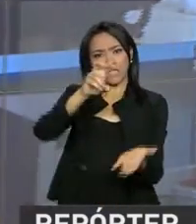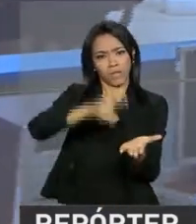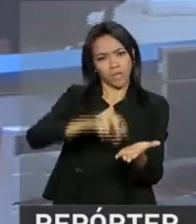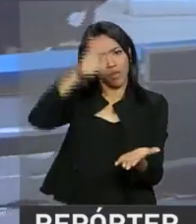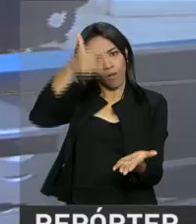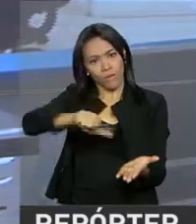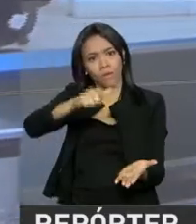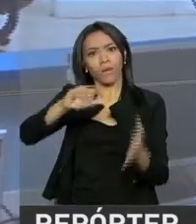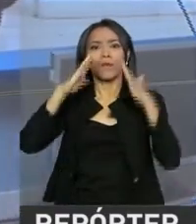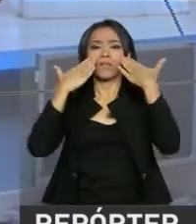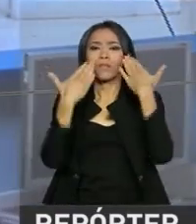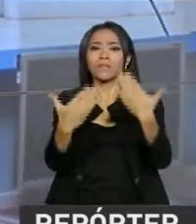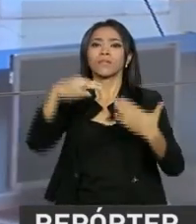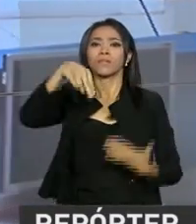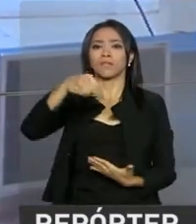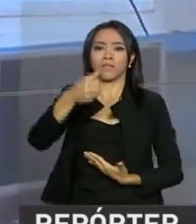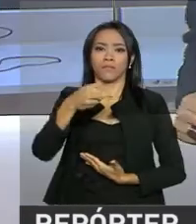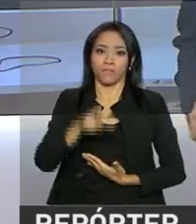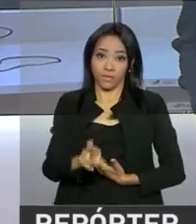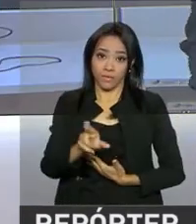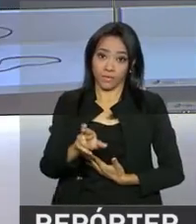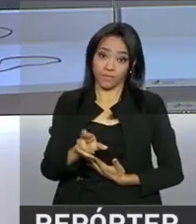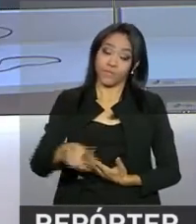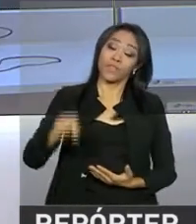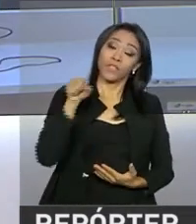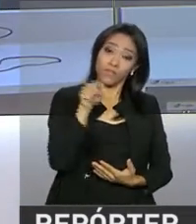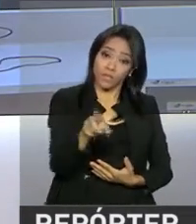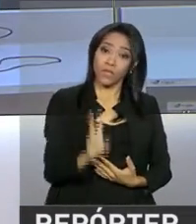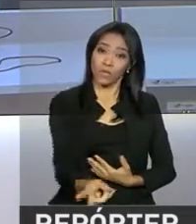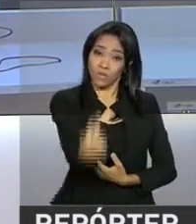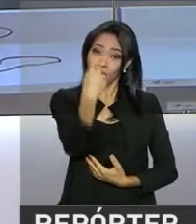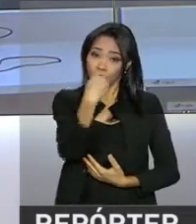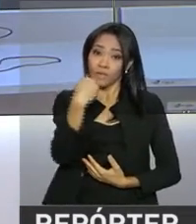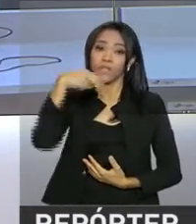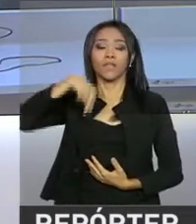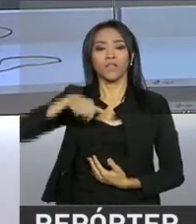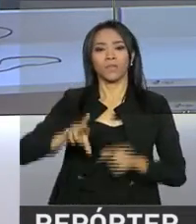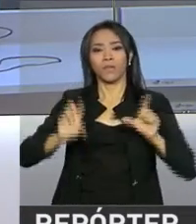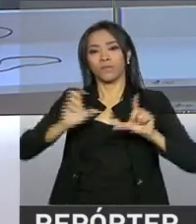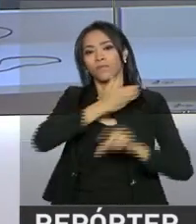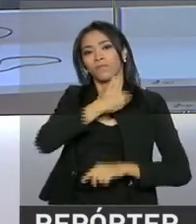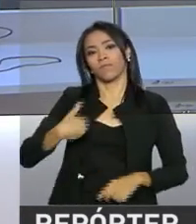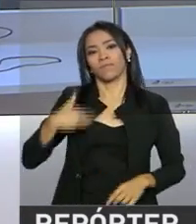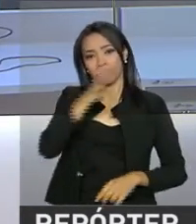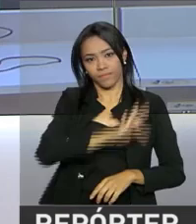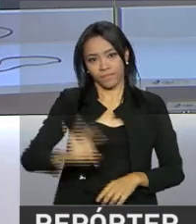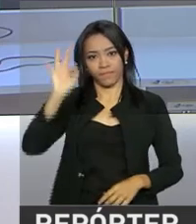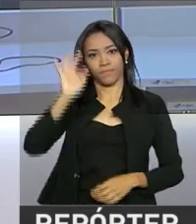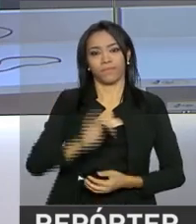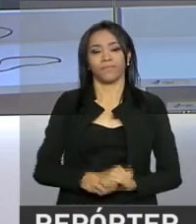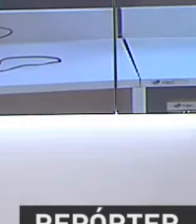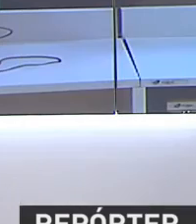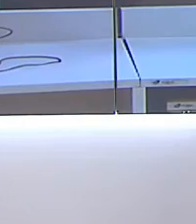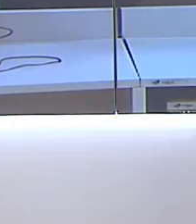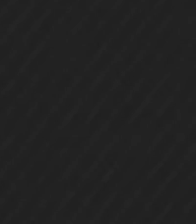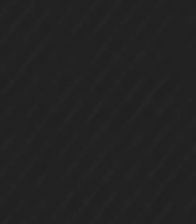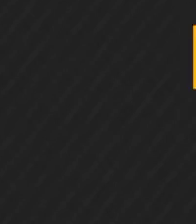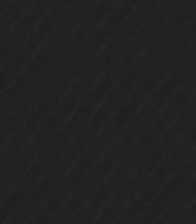edição do repórter nbr e você continue com a gente aqui na nbr a tv do governo federal